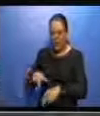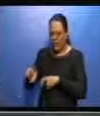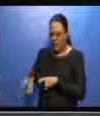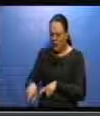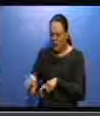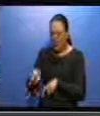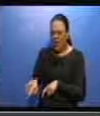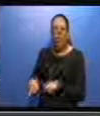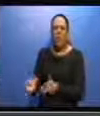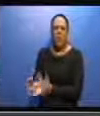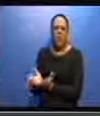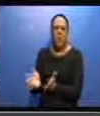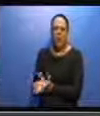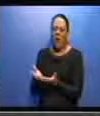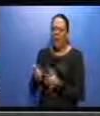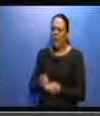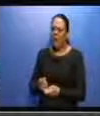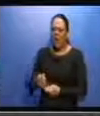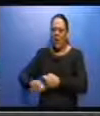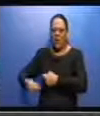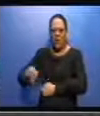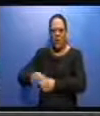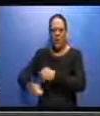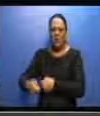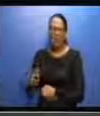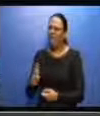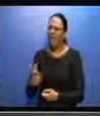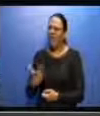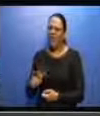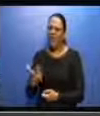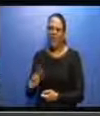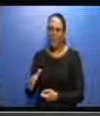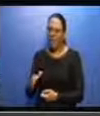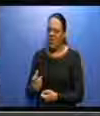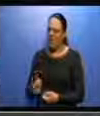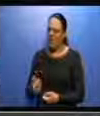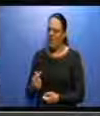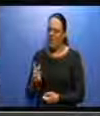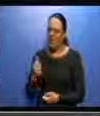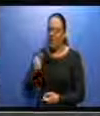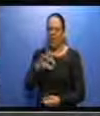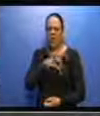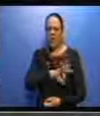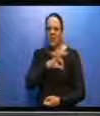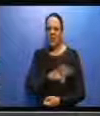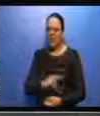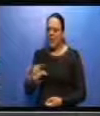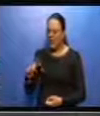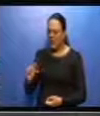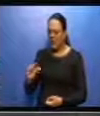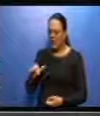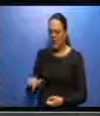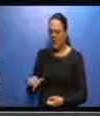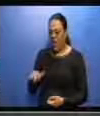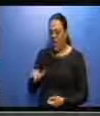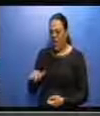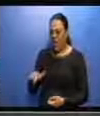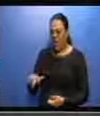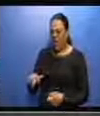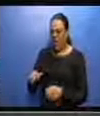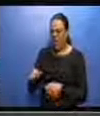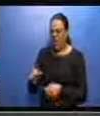econômicas e sociais que o trabalhador rural estava submetido no campo isso fez com que o trabalhador rural os